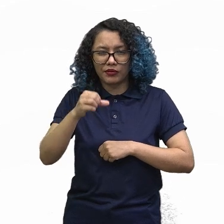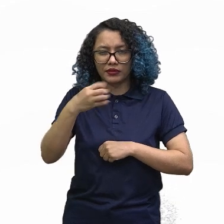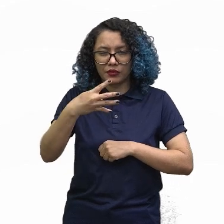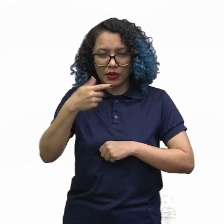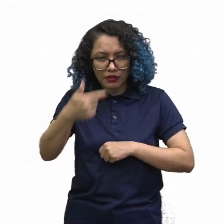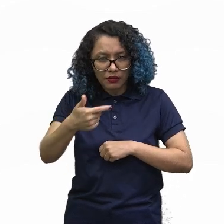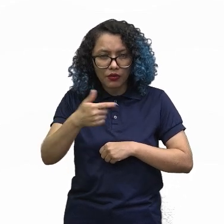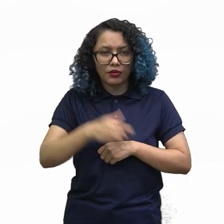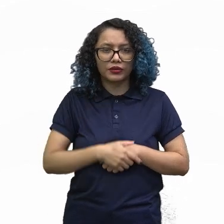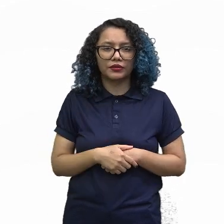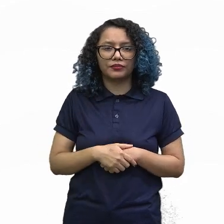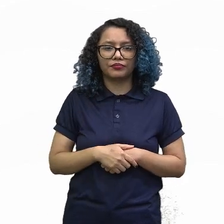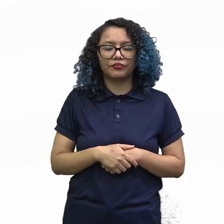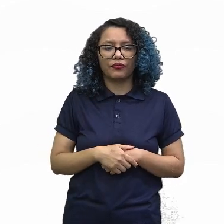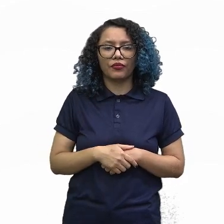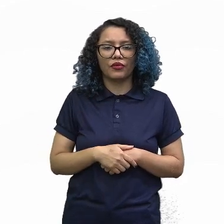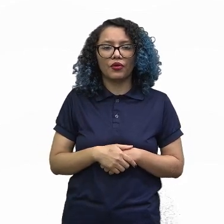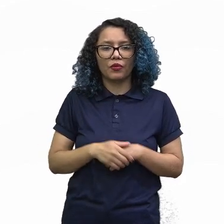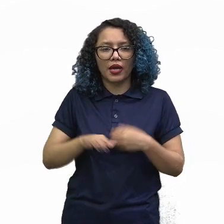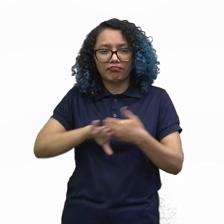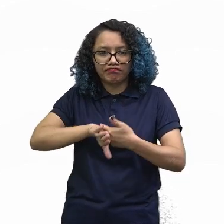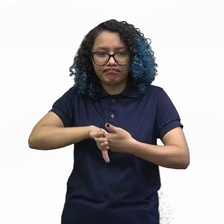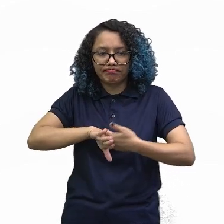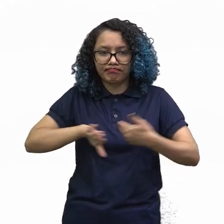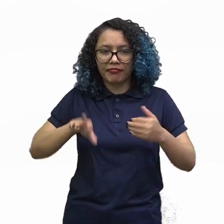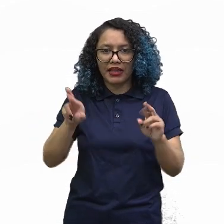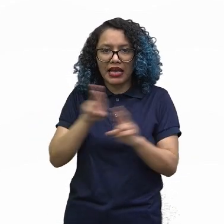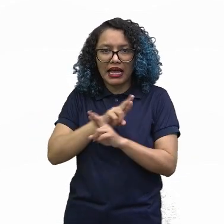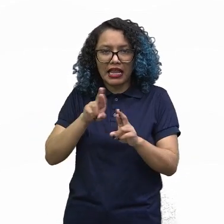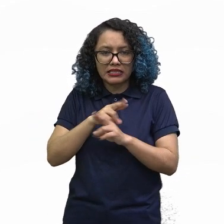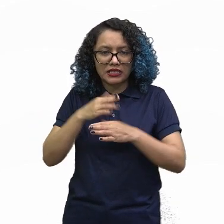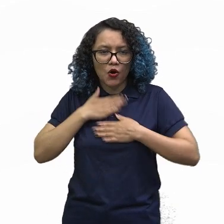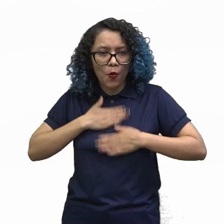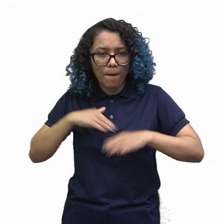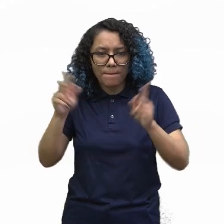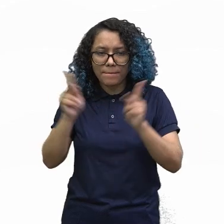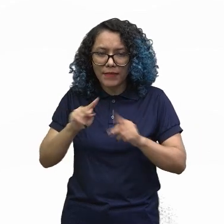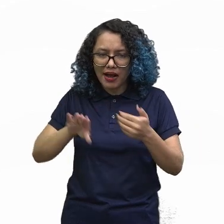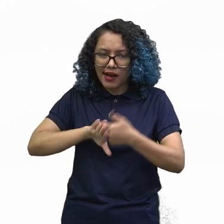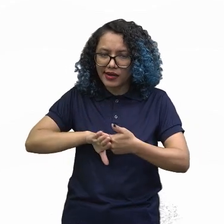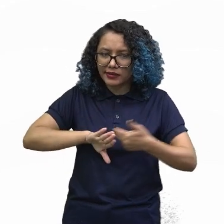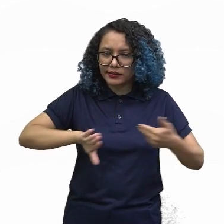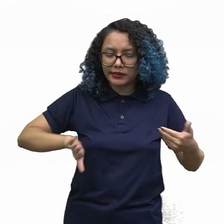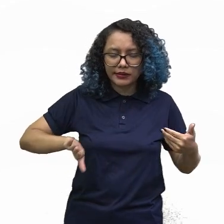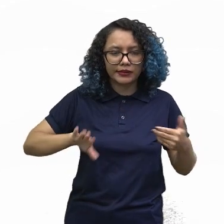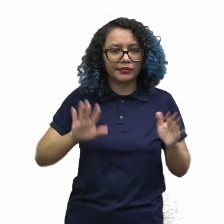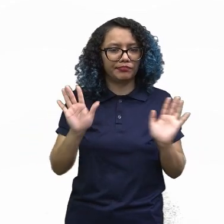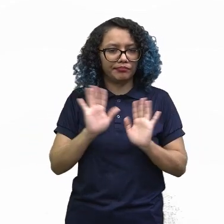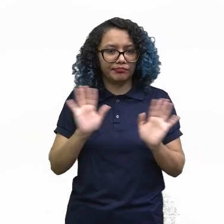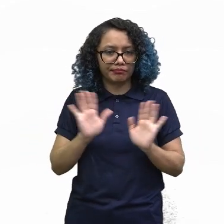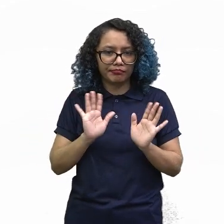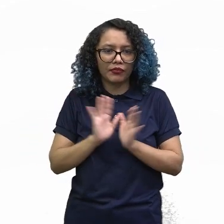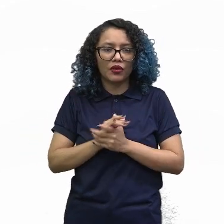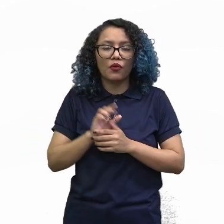das relações diplomáticas com o eixo e o envio de tropas em junho